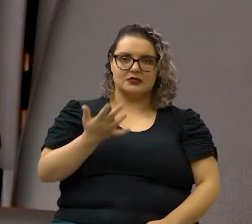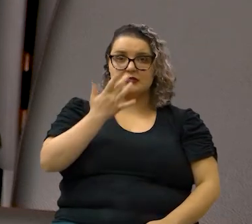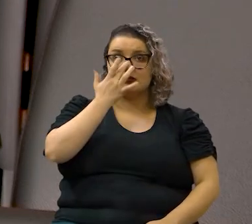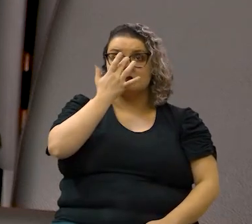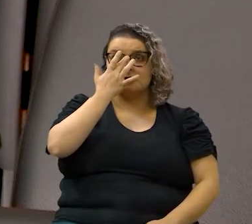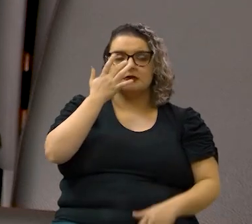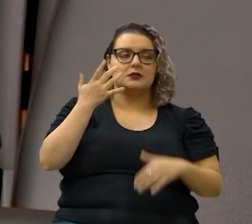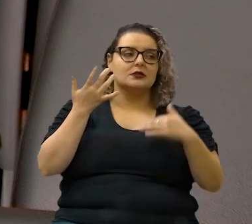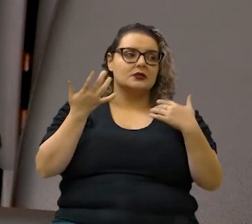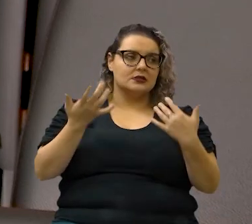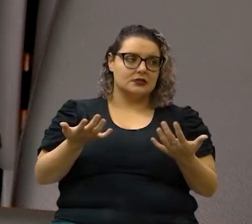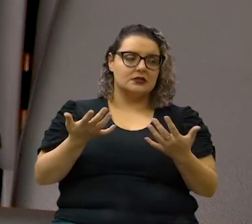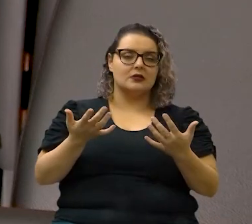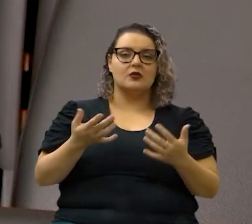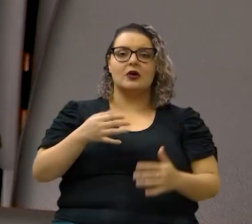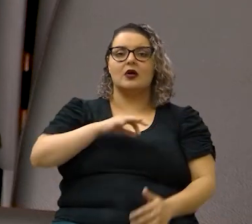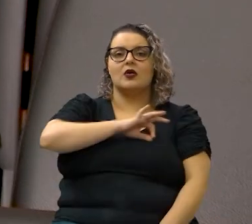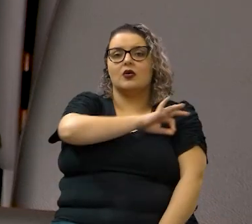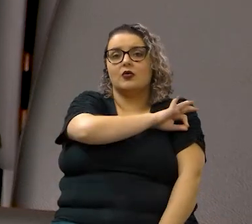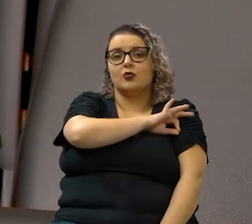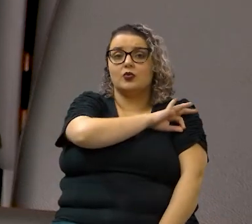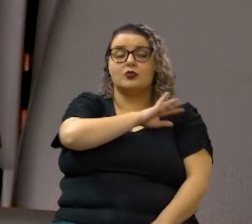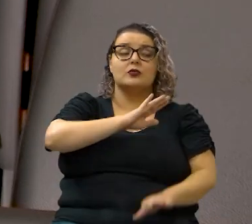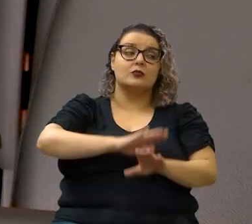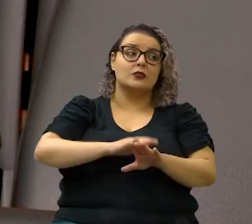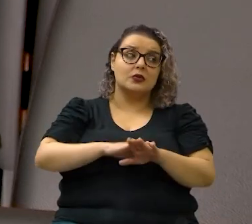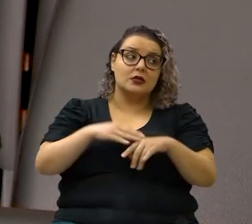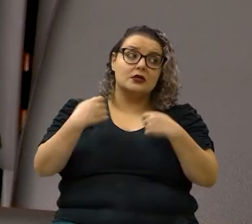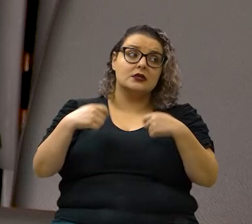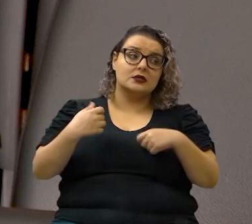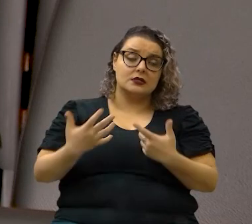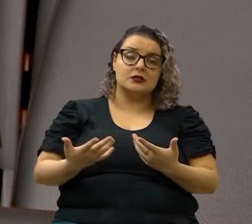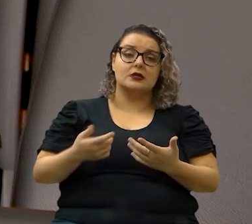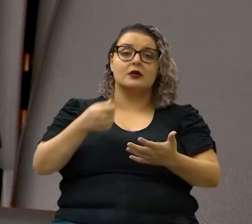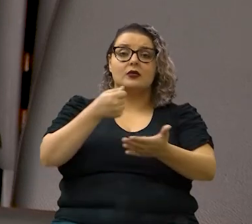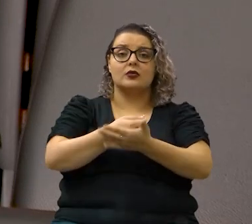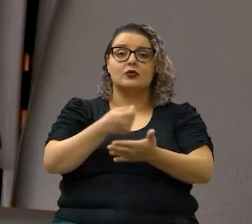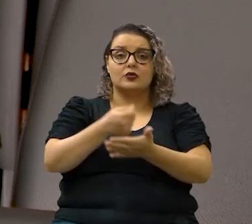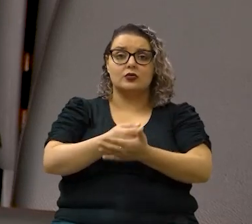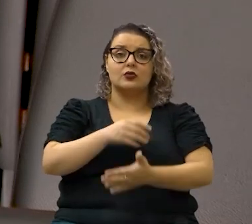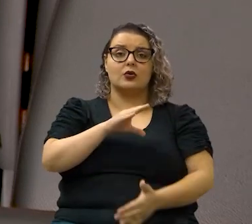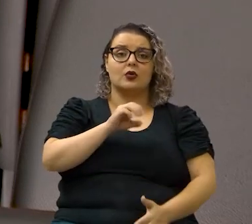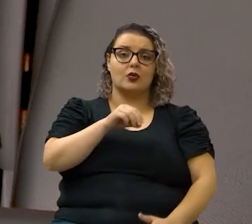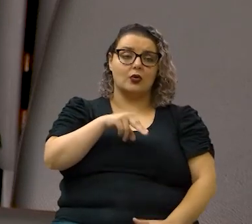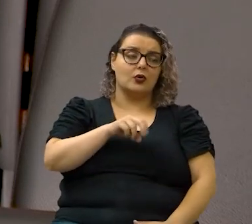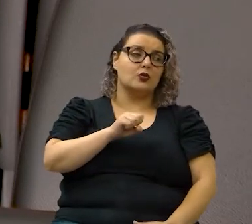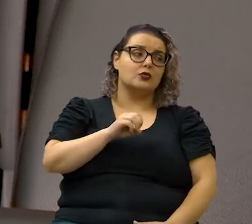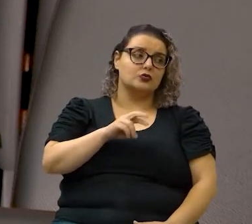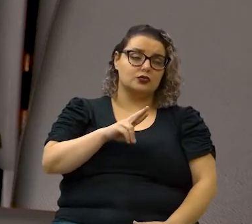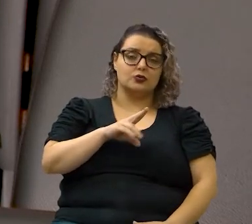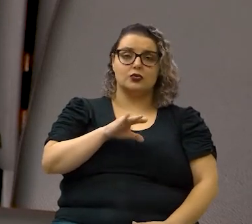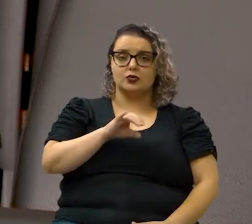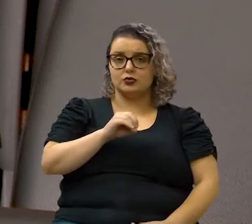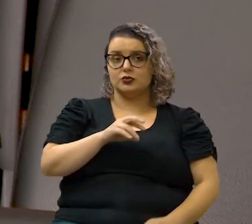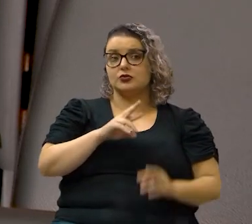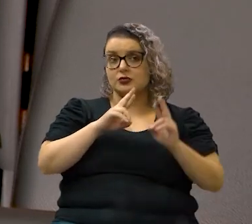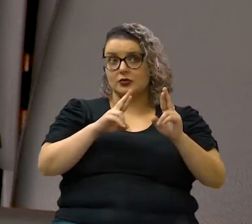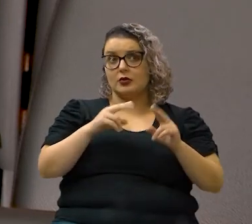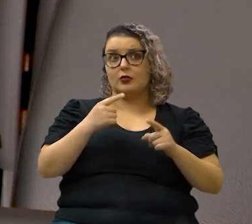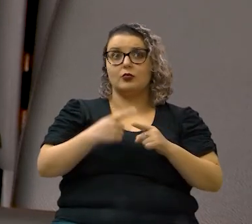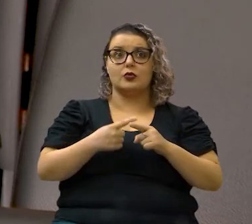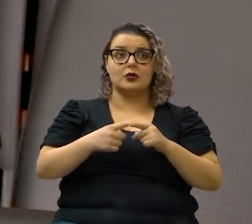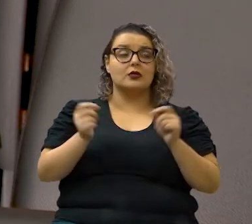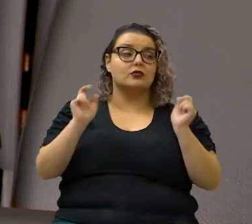violentas. Então, a prefeitura precisa agir, a prefeitura precisa cobrar esse consórcio. Eu espero, porque